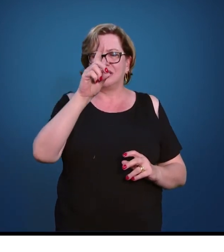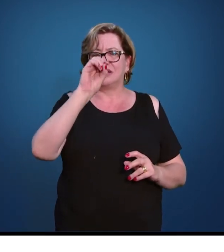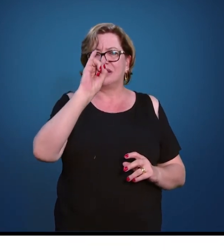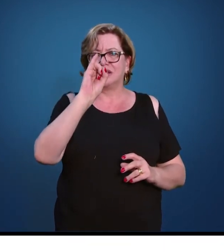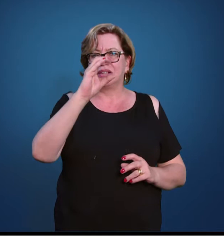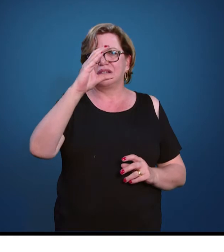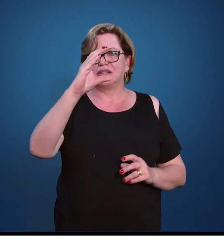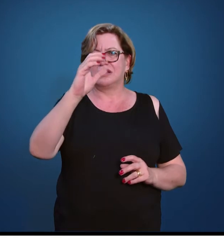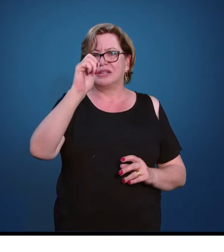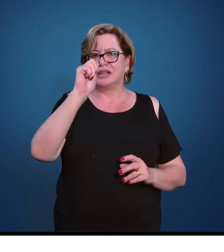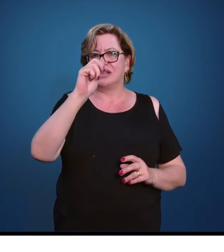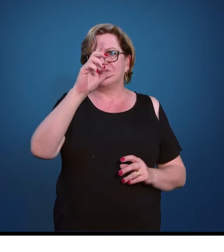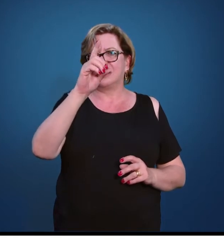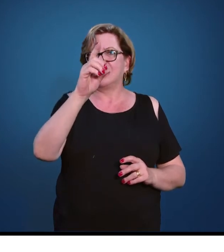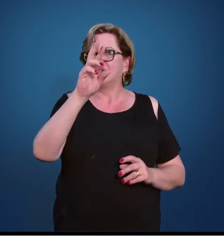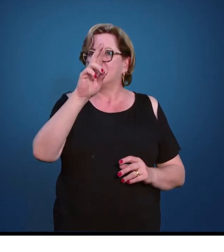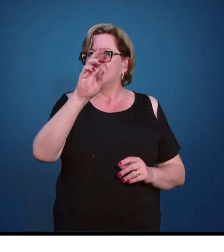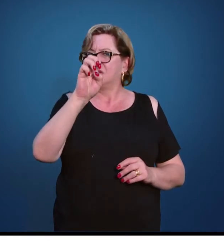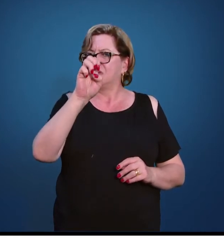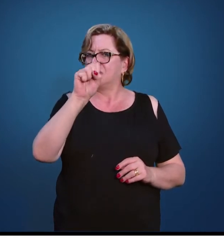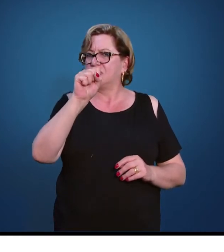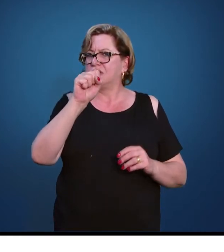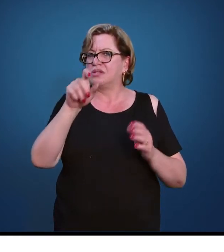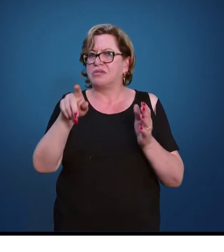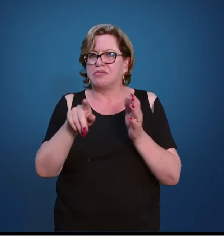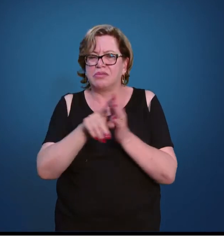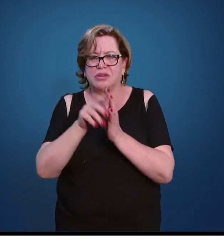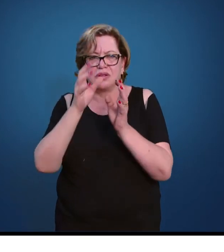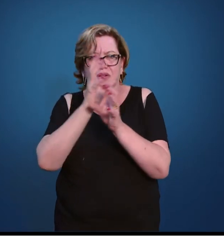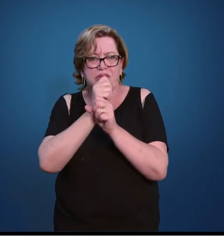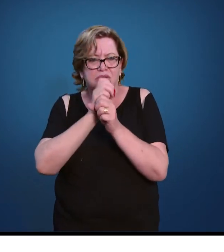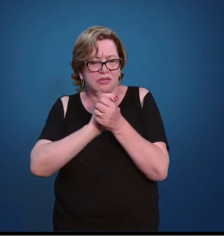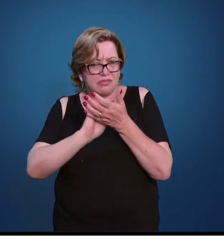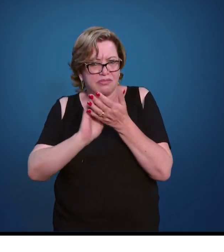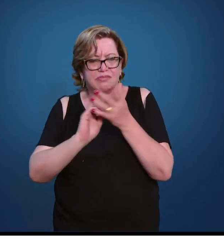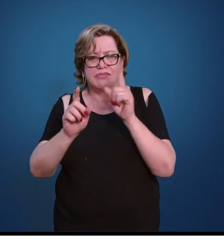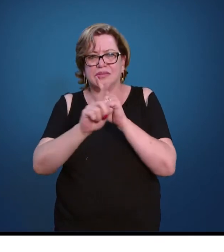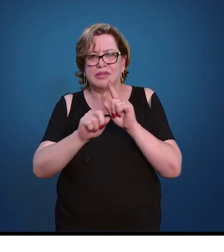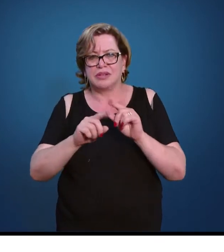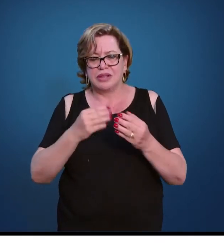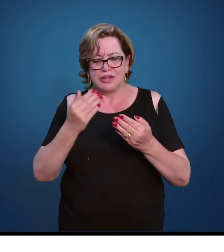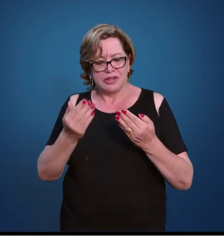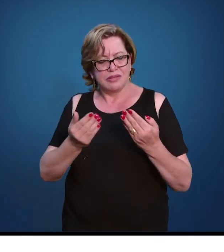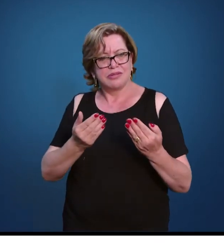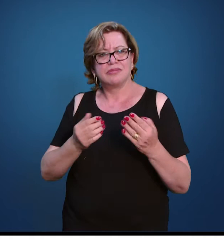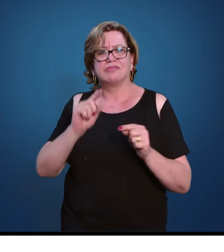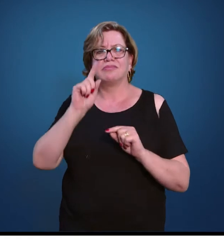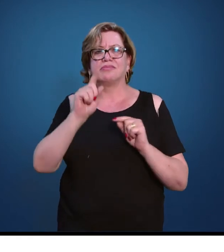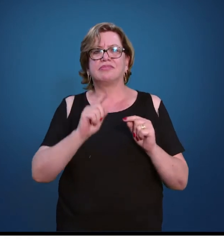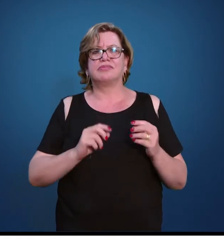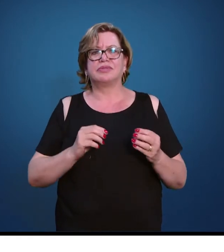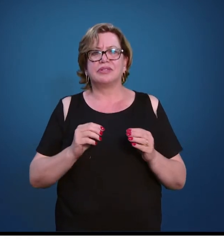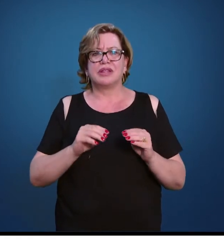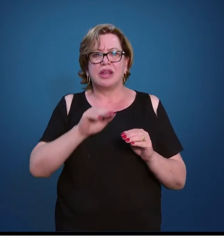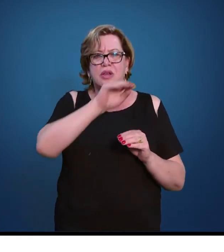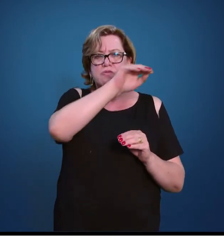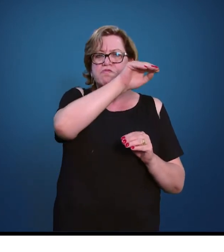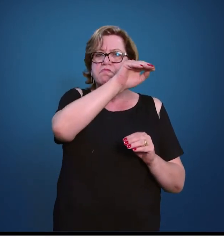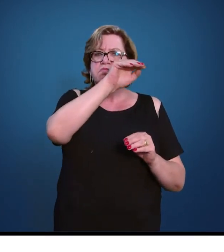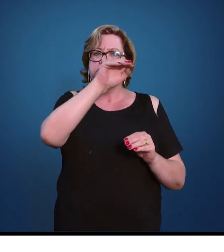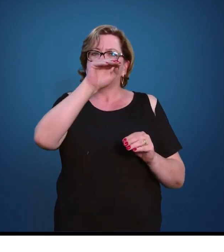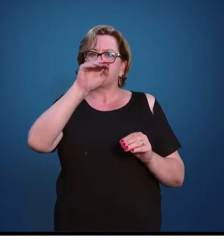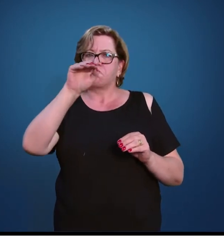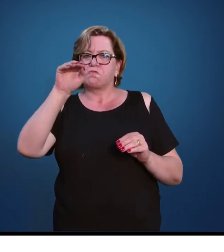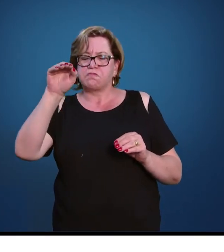demonstrativos contábeis, e sim uma análise dos próprios demonstrativos, que seria uma análise horizontal